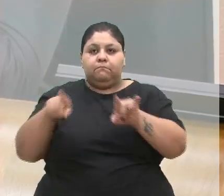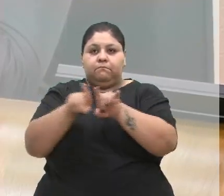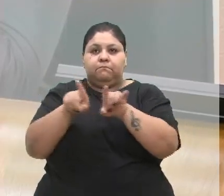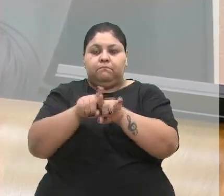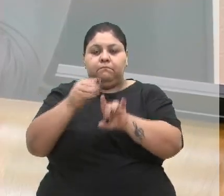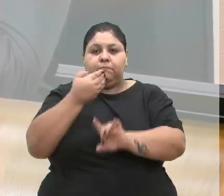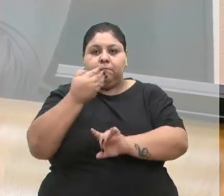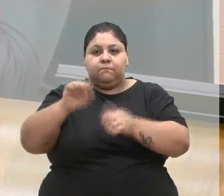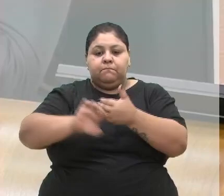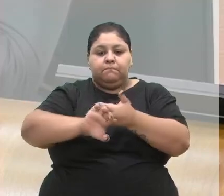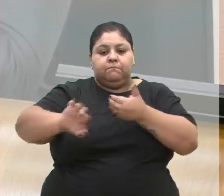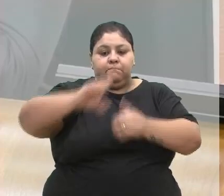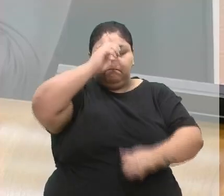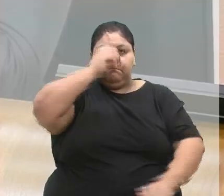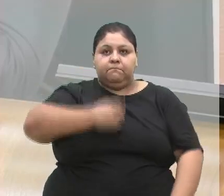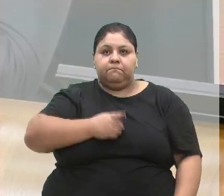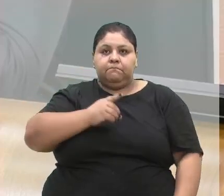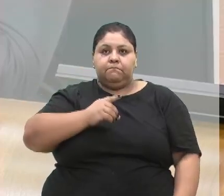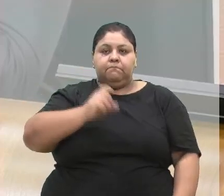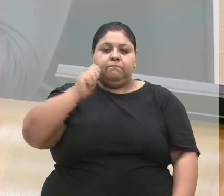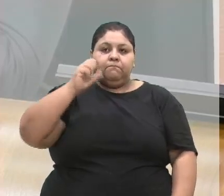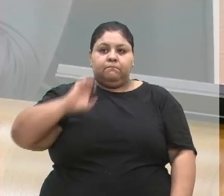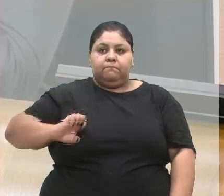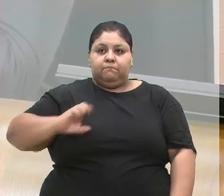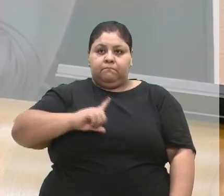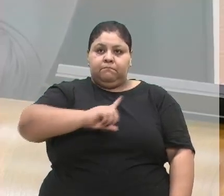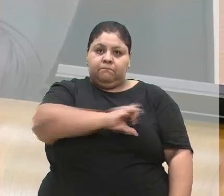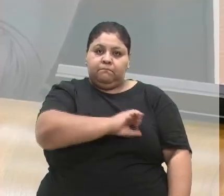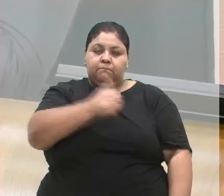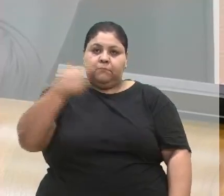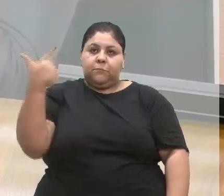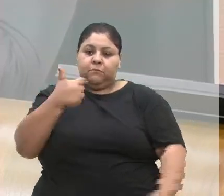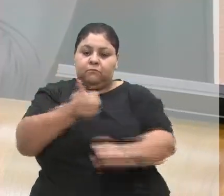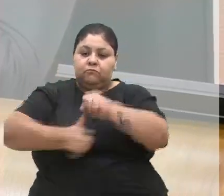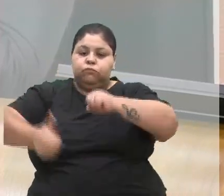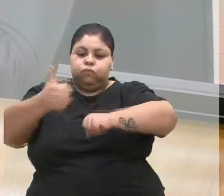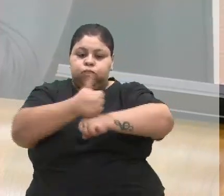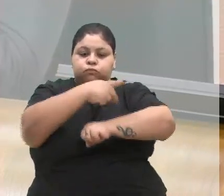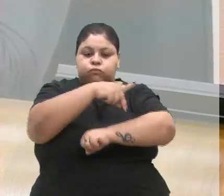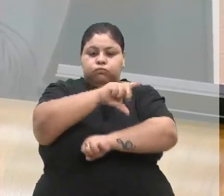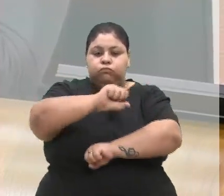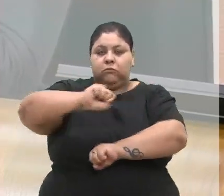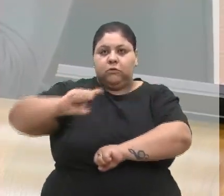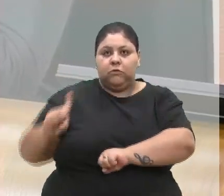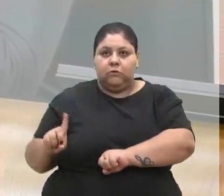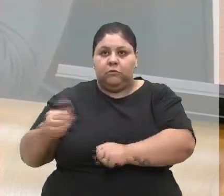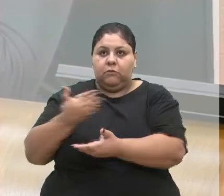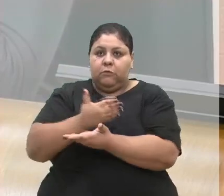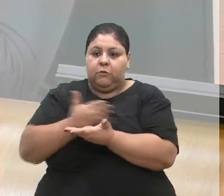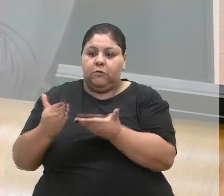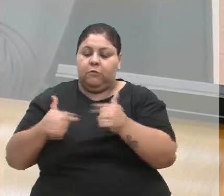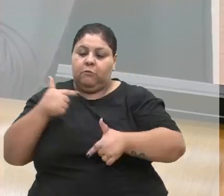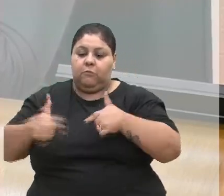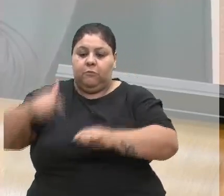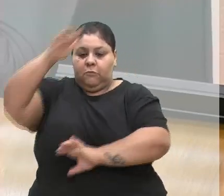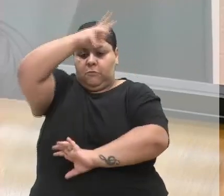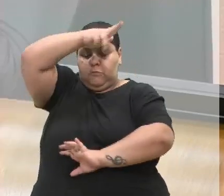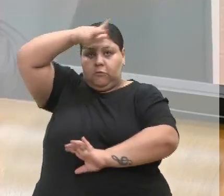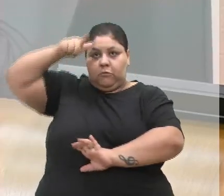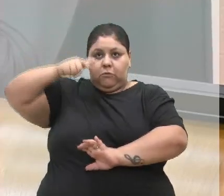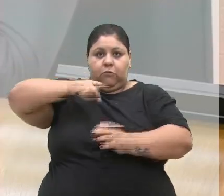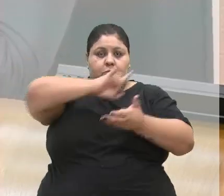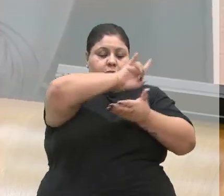pedido de licença do mandato do vereador Edir Carlos Pereira de Souza, segundo suplente do PSB, para assumir cargo na administração pública municipal, conforme o